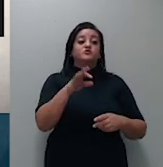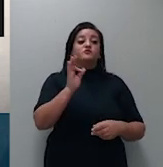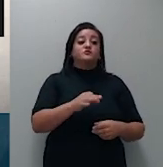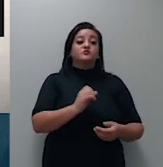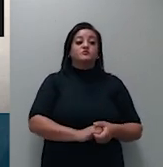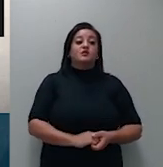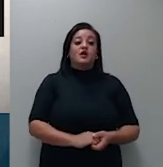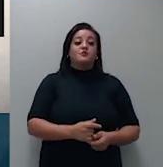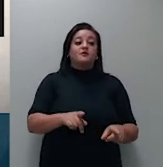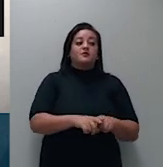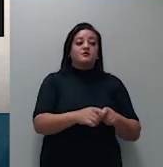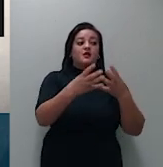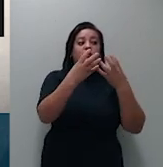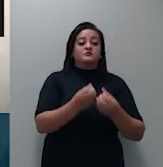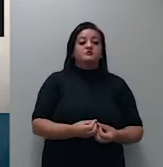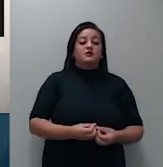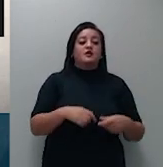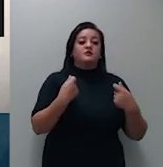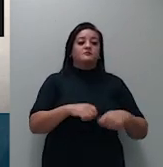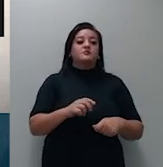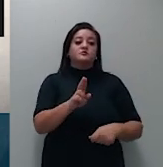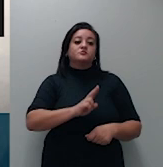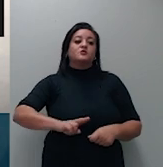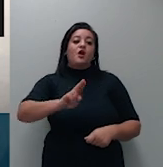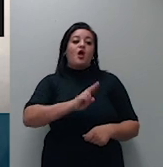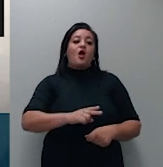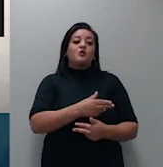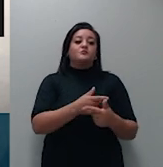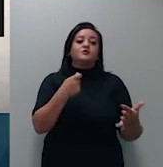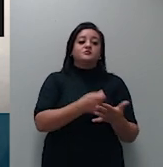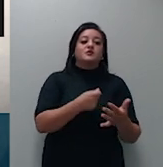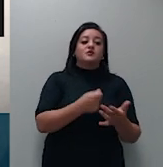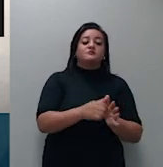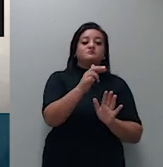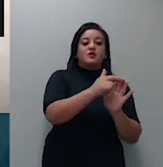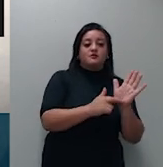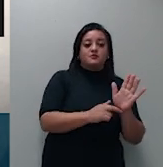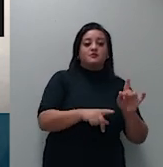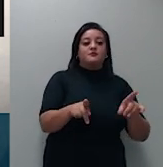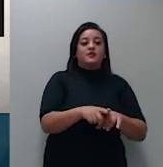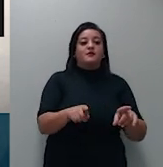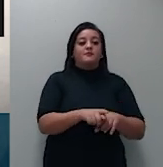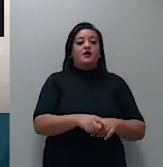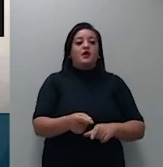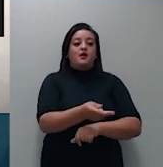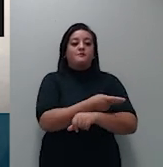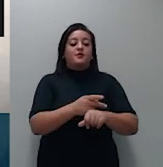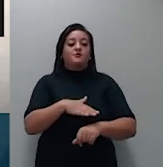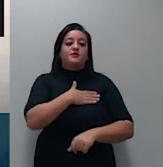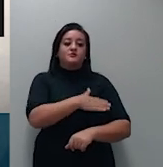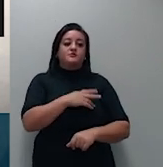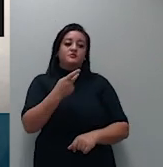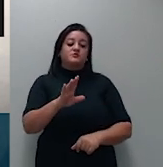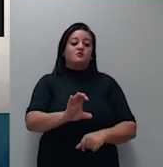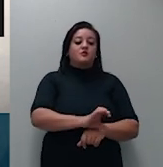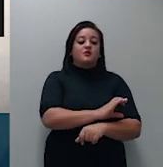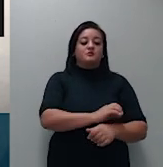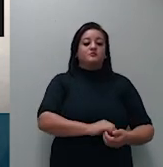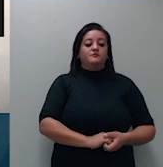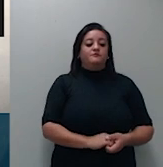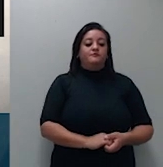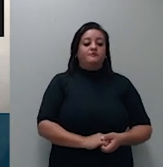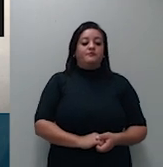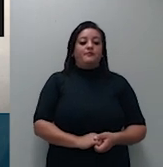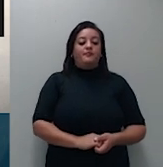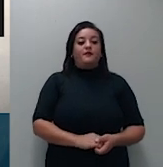razão apta a ensejar o acolhimento e deve ser utilizado às vezes executivas Ordinárias para buscar a satisfação de seu